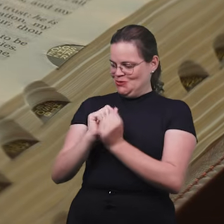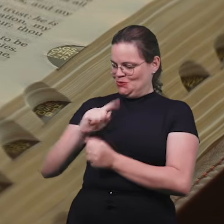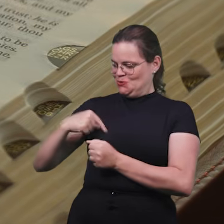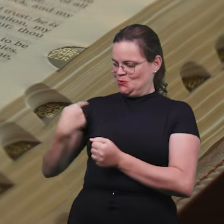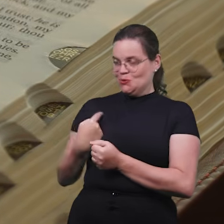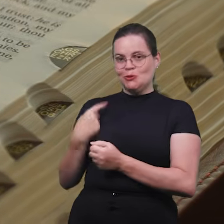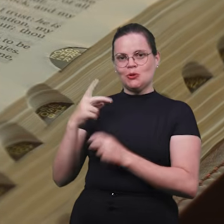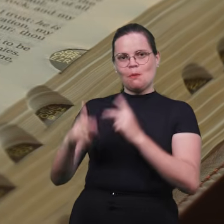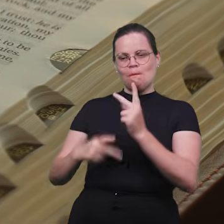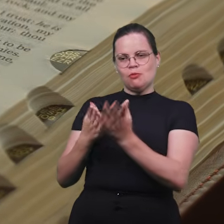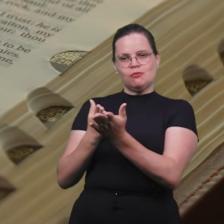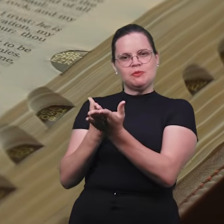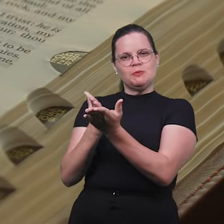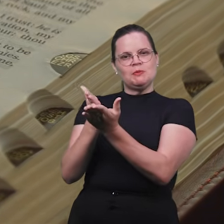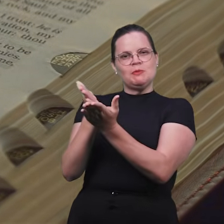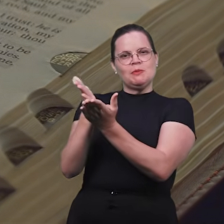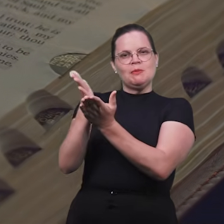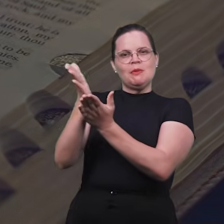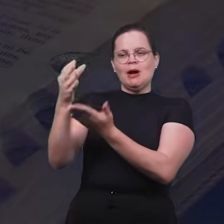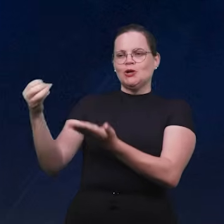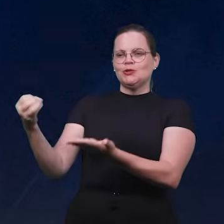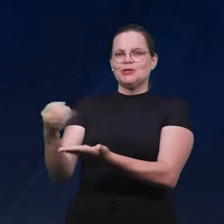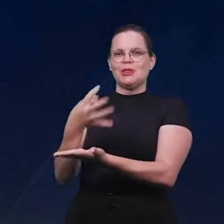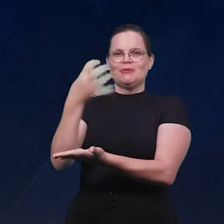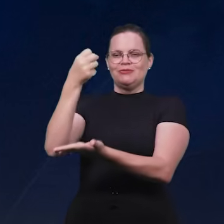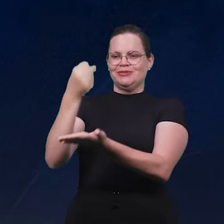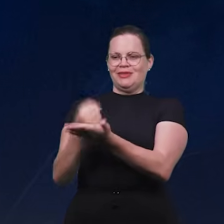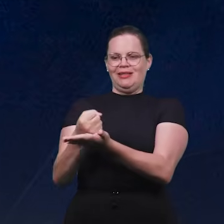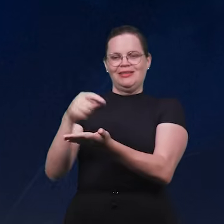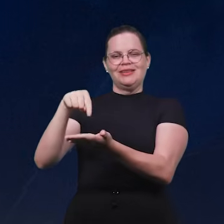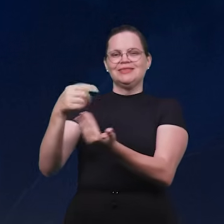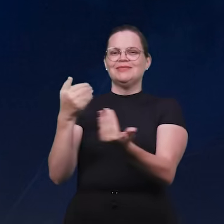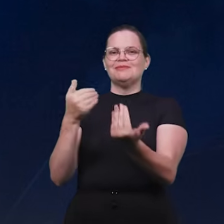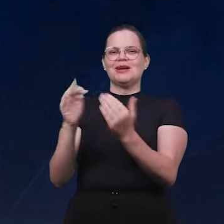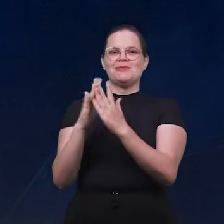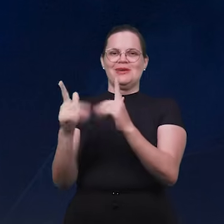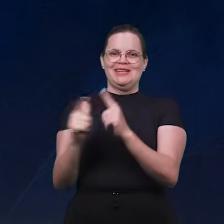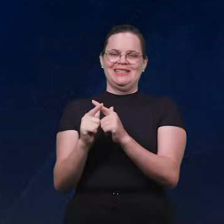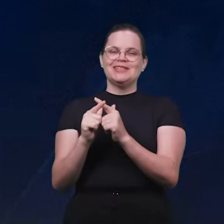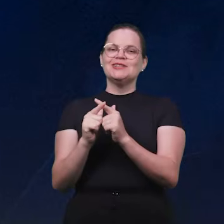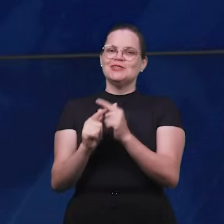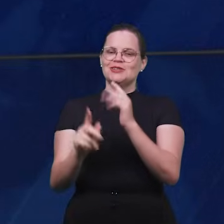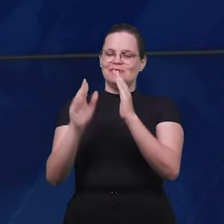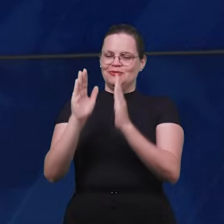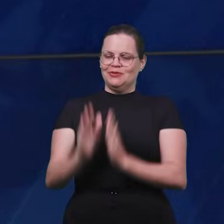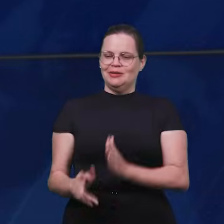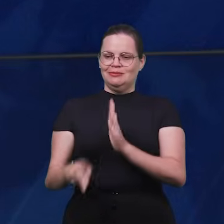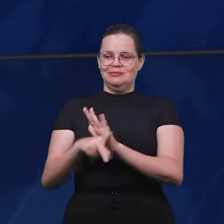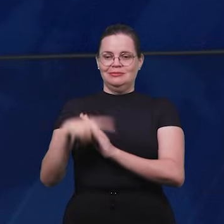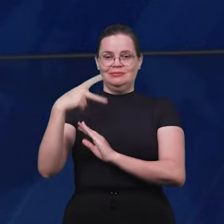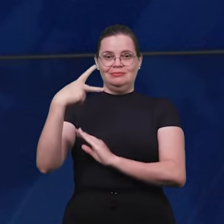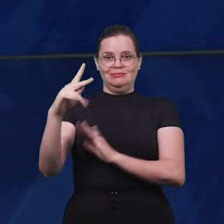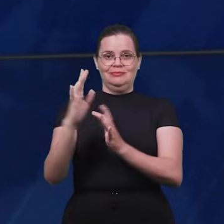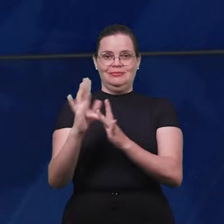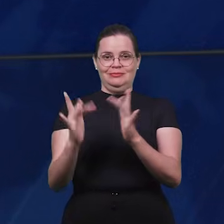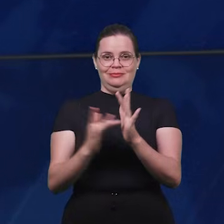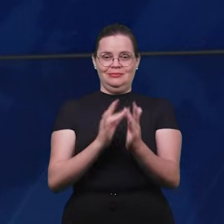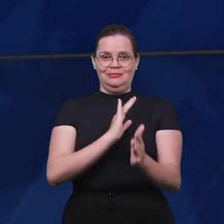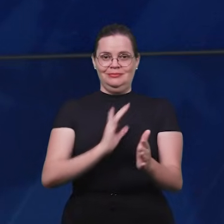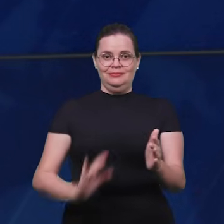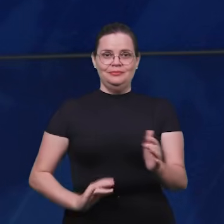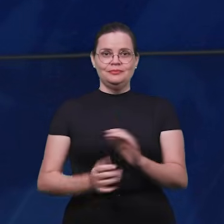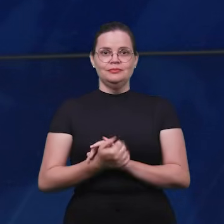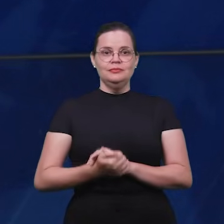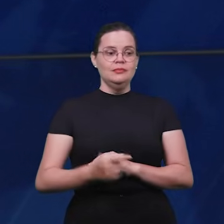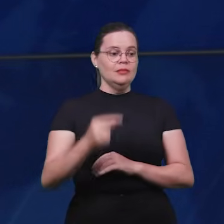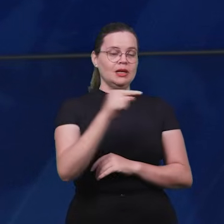seu povo da nova aliança, ou seja, a Igreja de Jesus Cristo. E quando nós falamos sobre o povo da